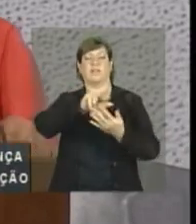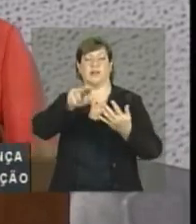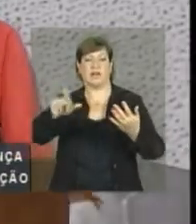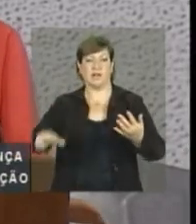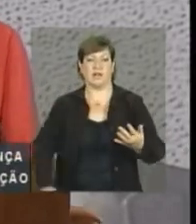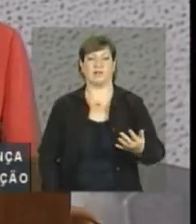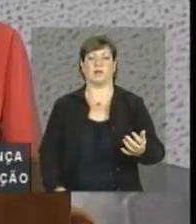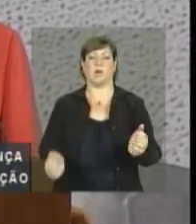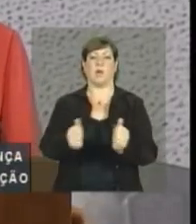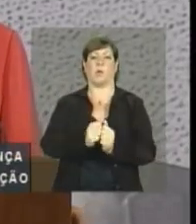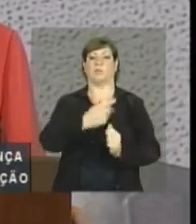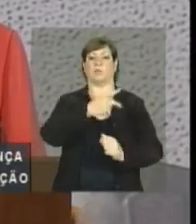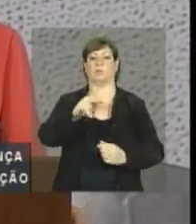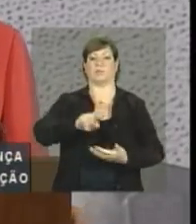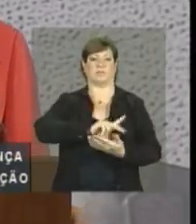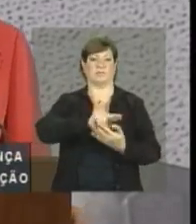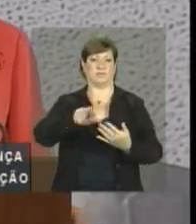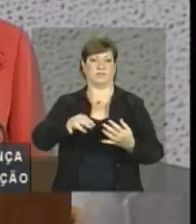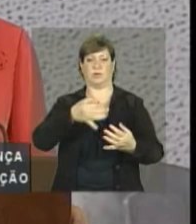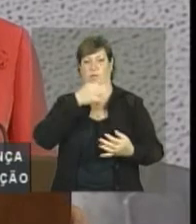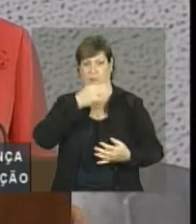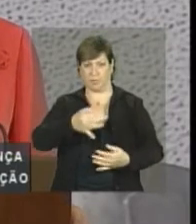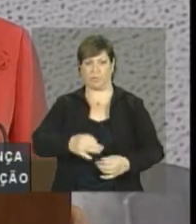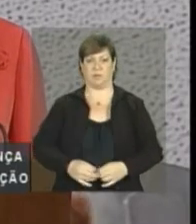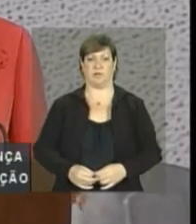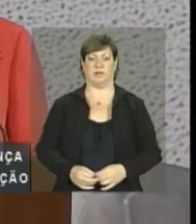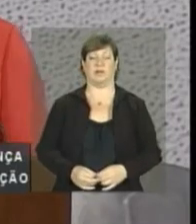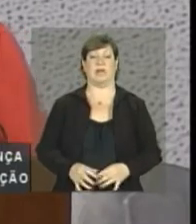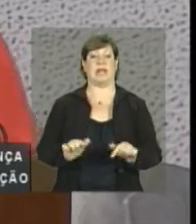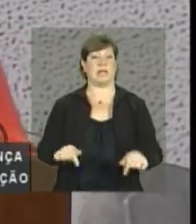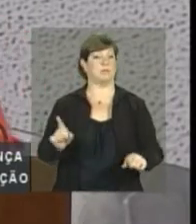com as suas divergências. Esse não é um